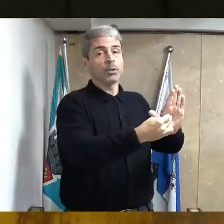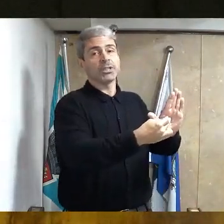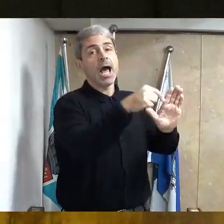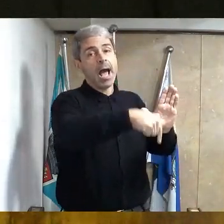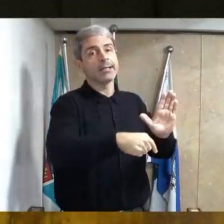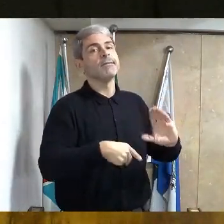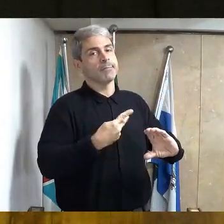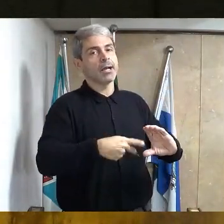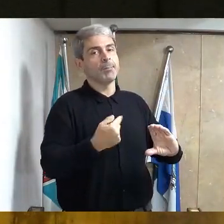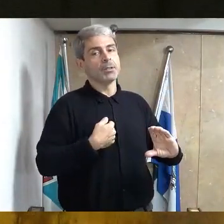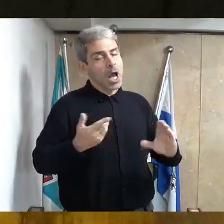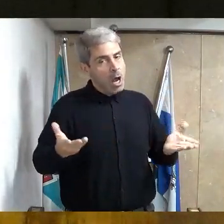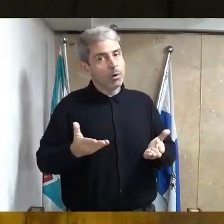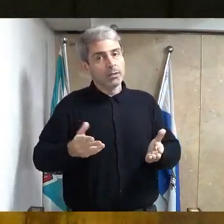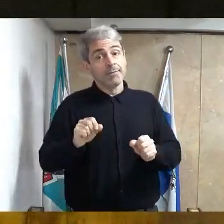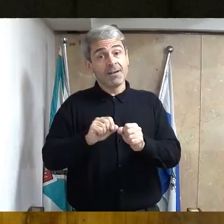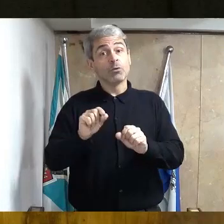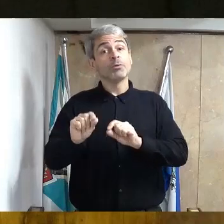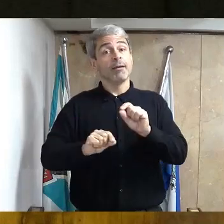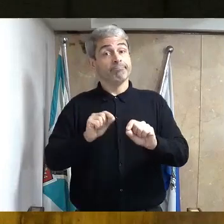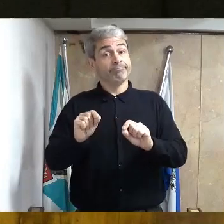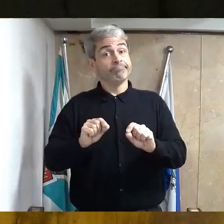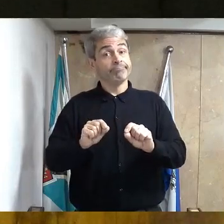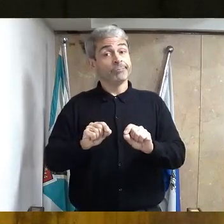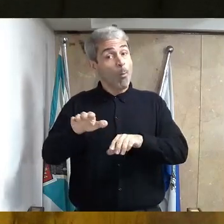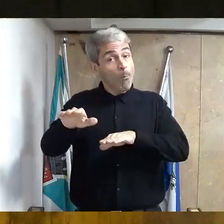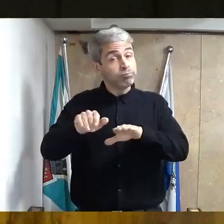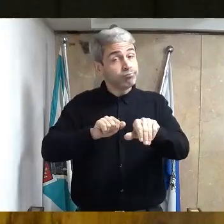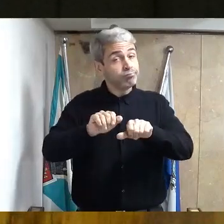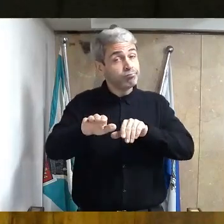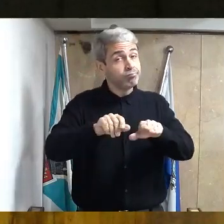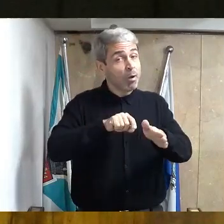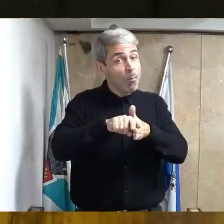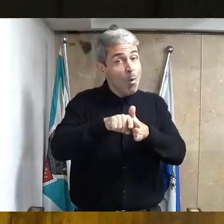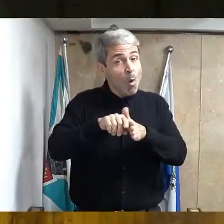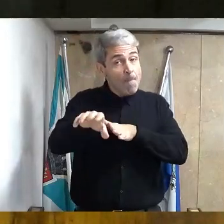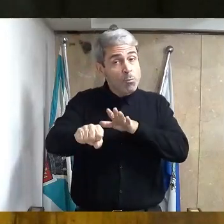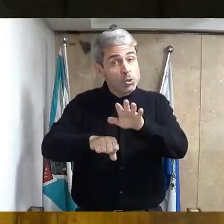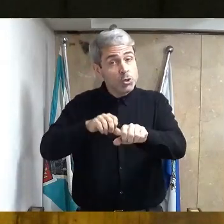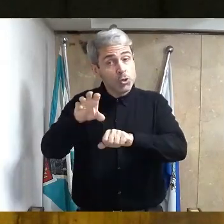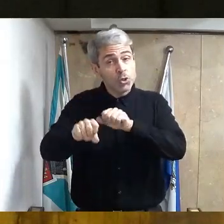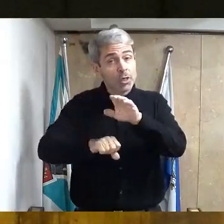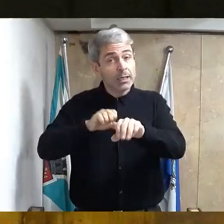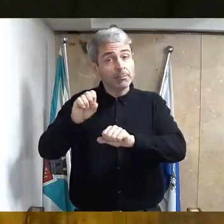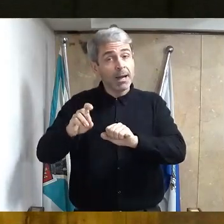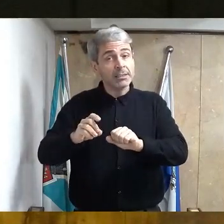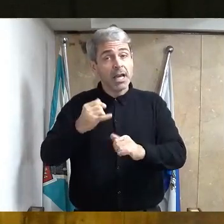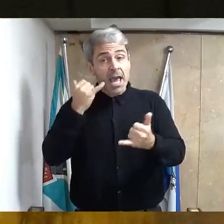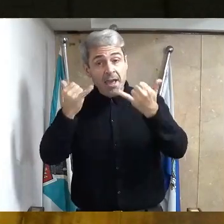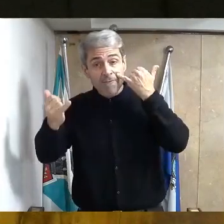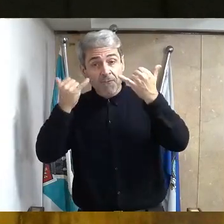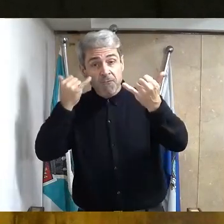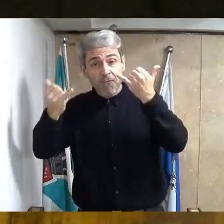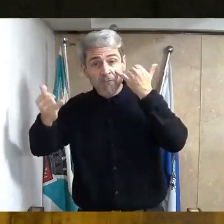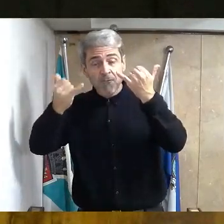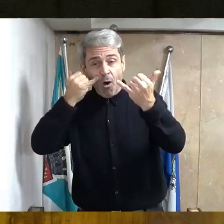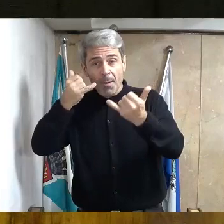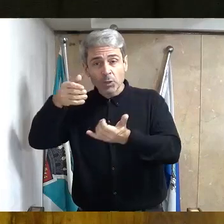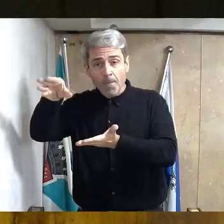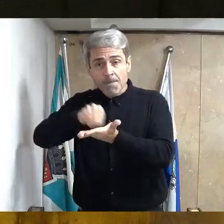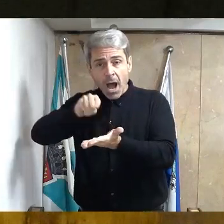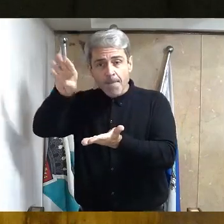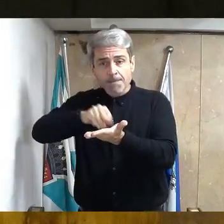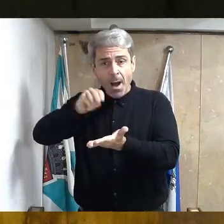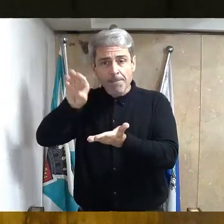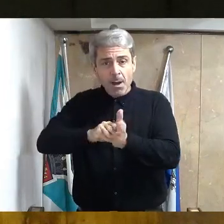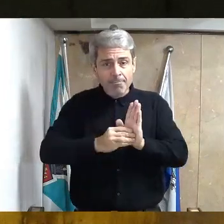a gente está fazendo, buscando mais dados para a gente trazer de fato o caso concreto para